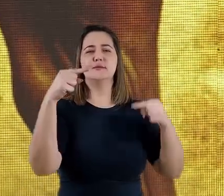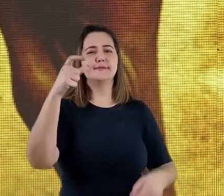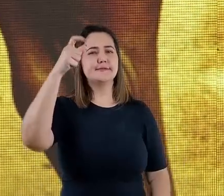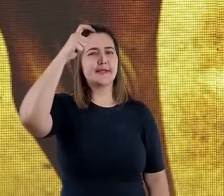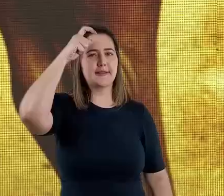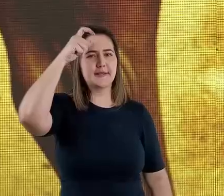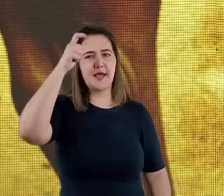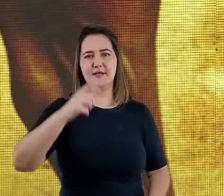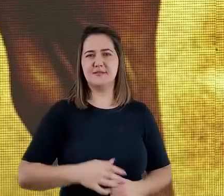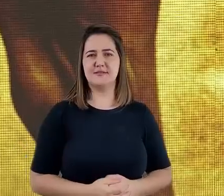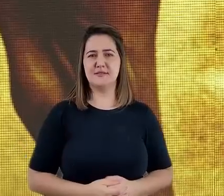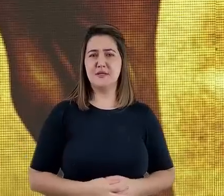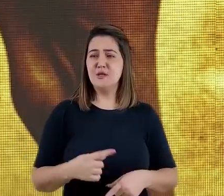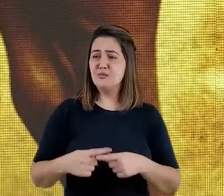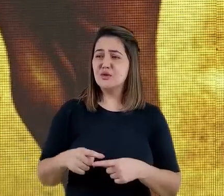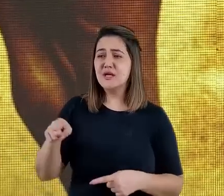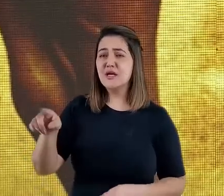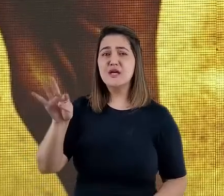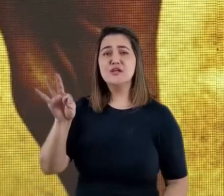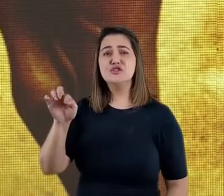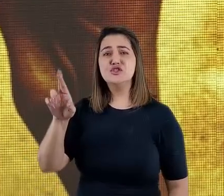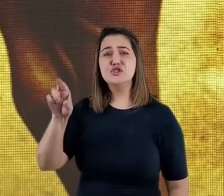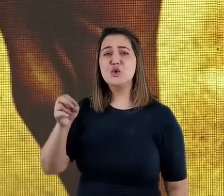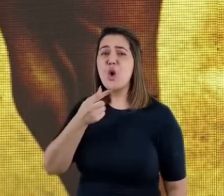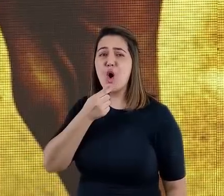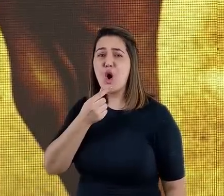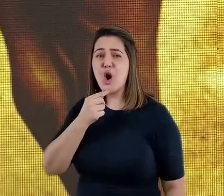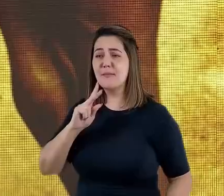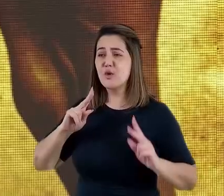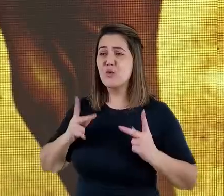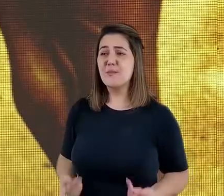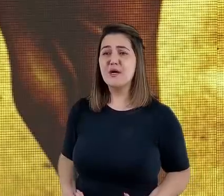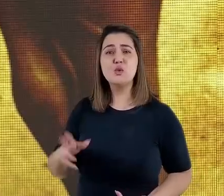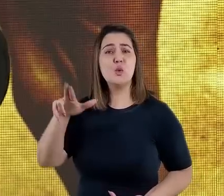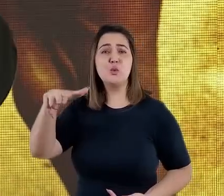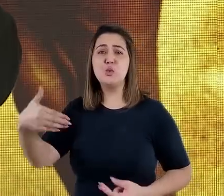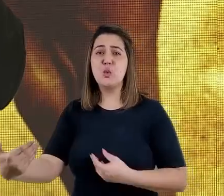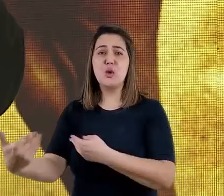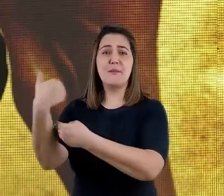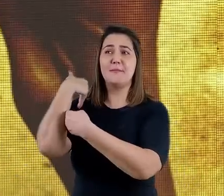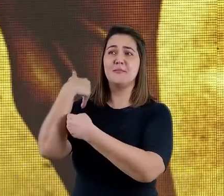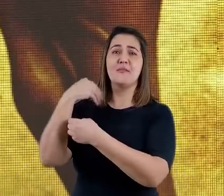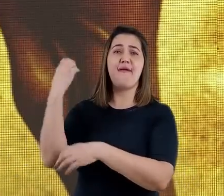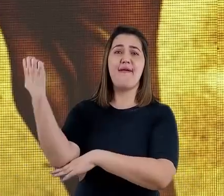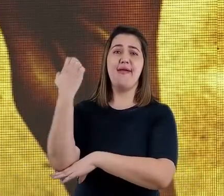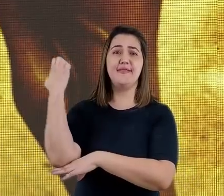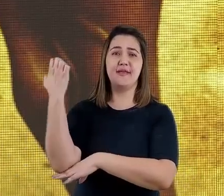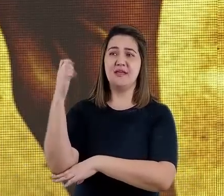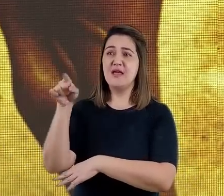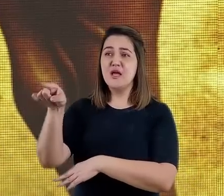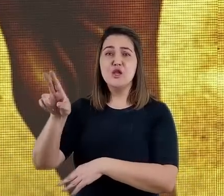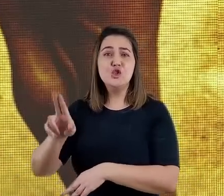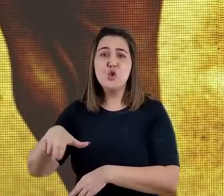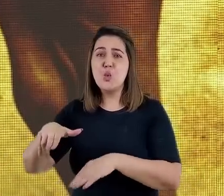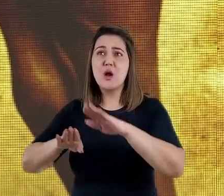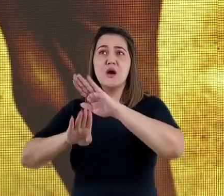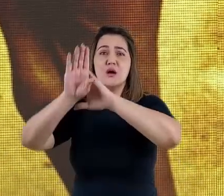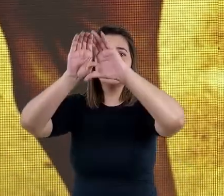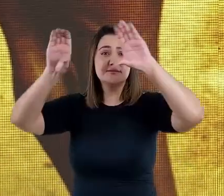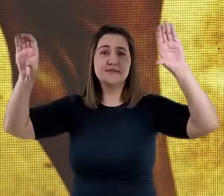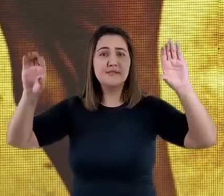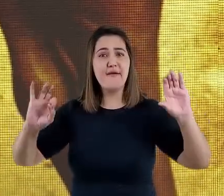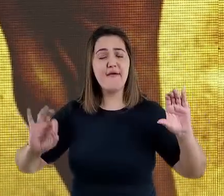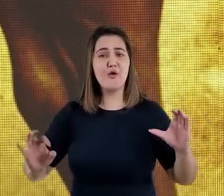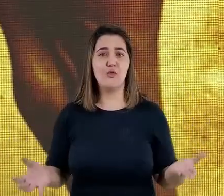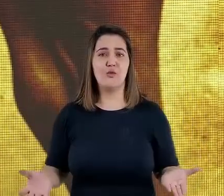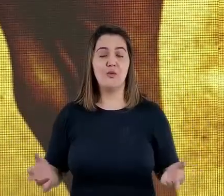mas quando o rei de Tiro esteve alguma vez no jardim do Éden? Quando é que Deus o expulsou do seu jardim? Isto não